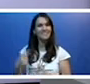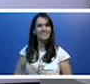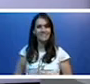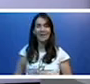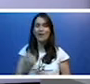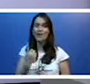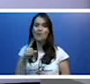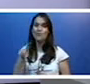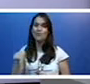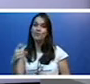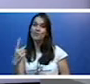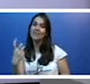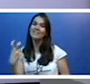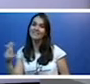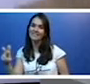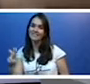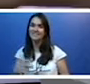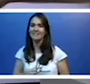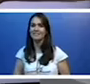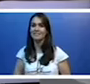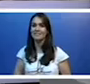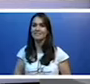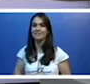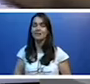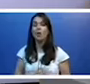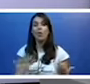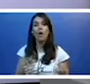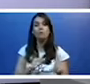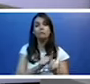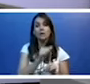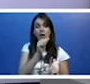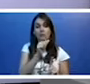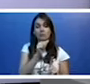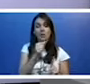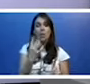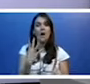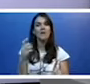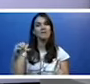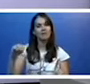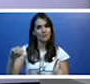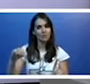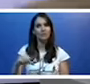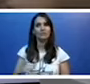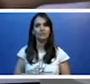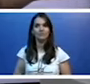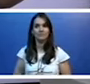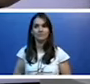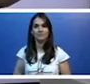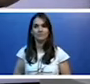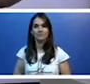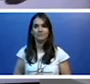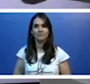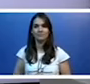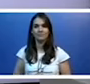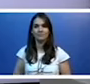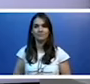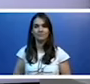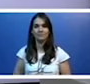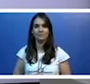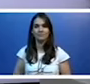que 1,15 certo vamos ver o grau 49 graus Tá certo